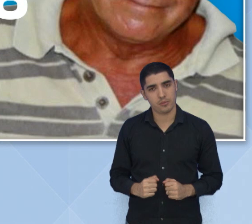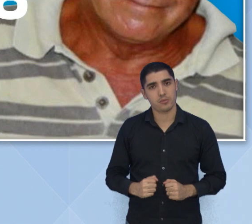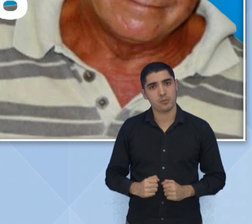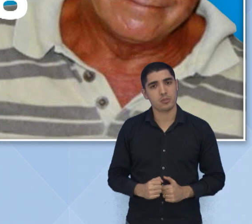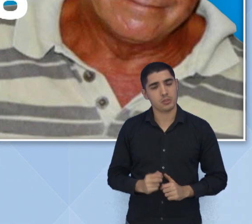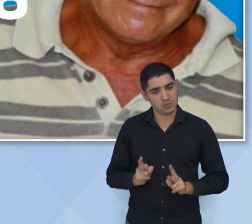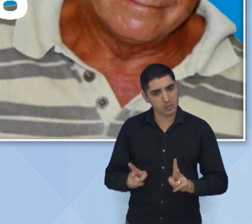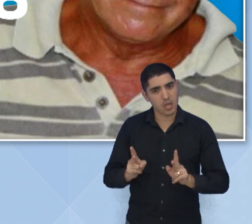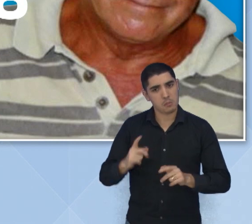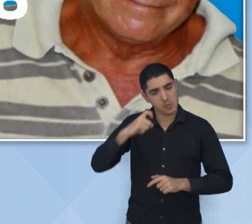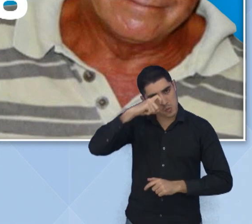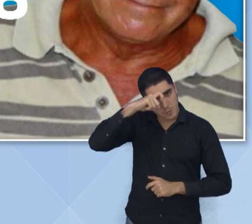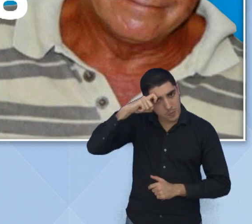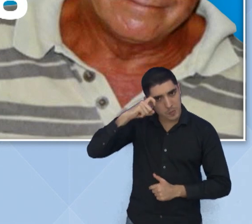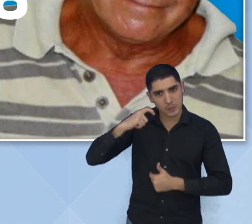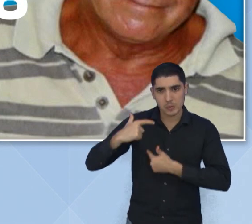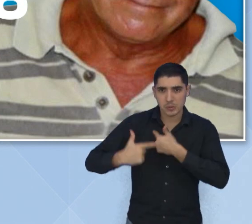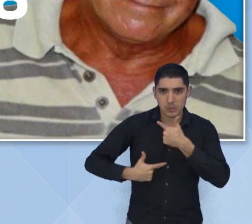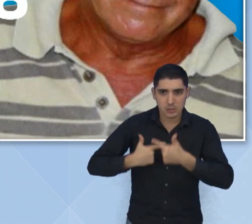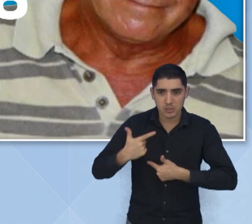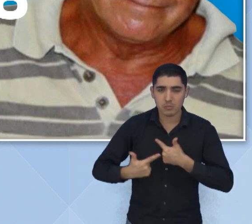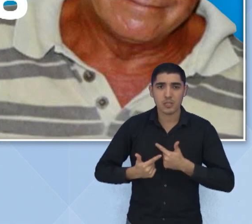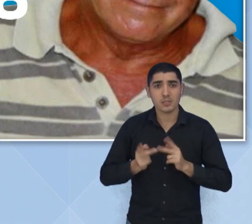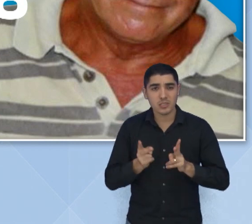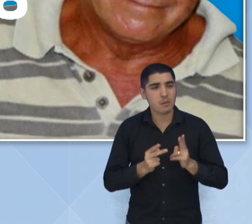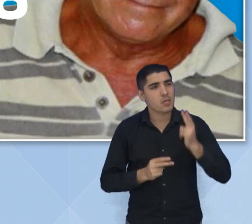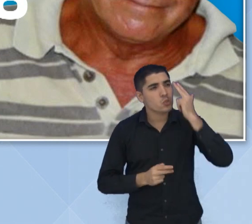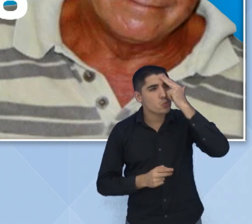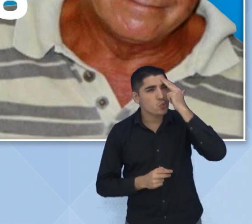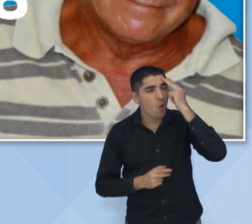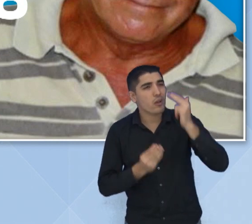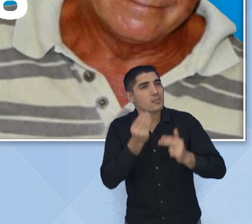ser trabalhador, de correr atrás do seu sonho, mas